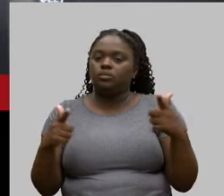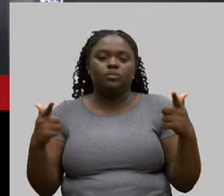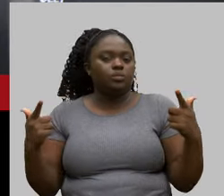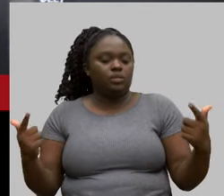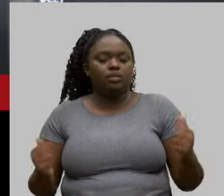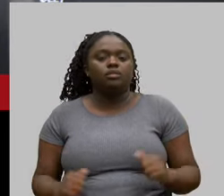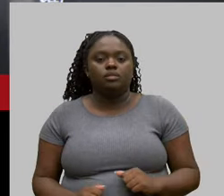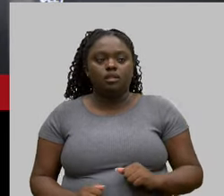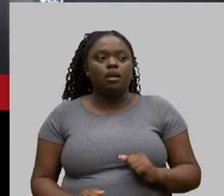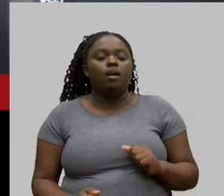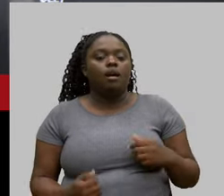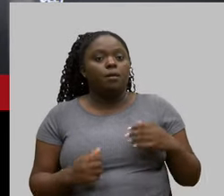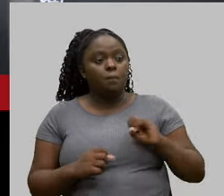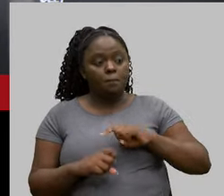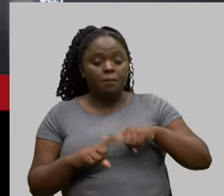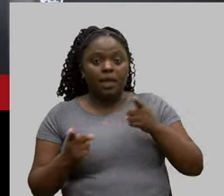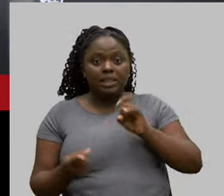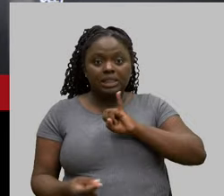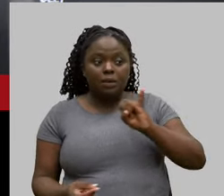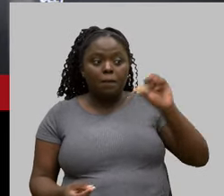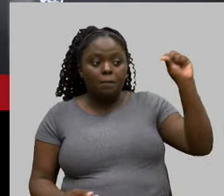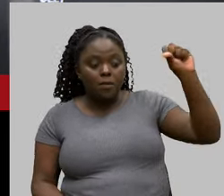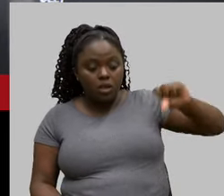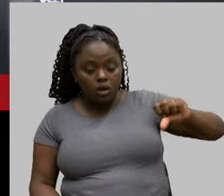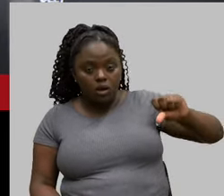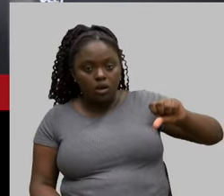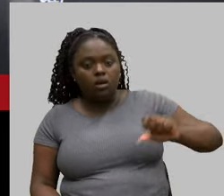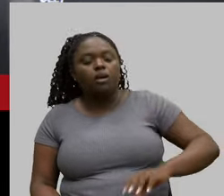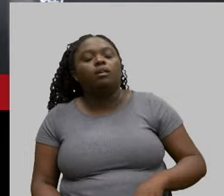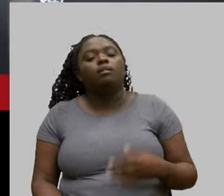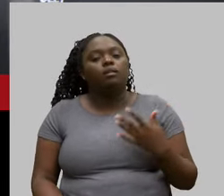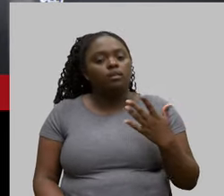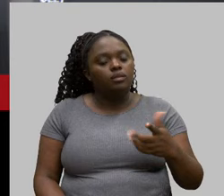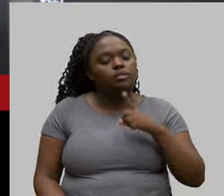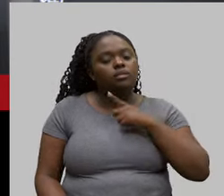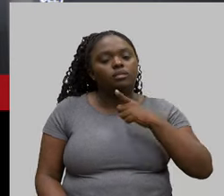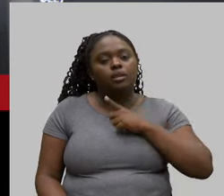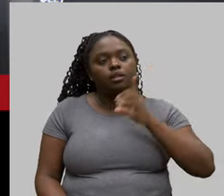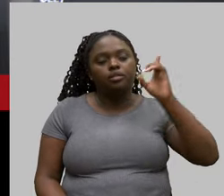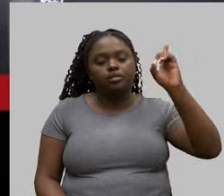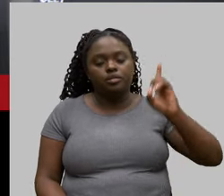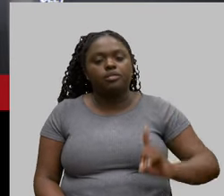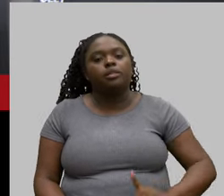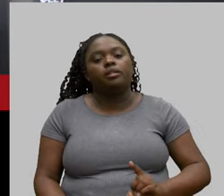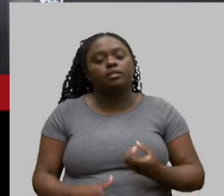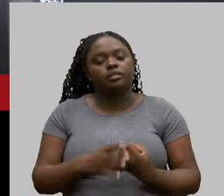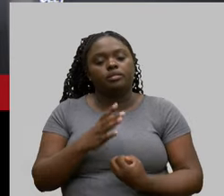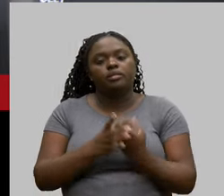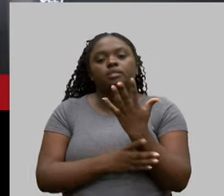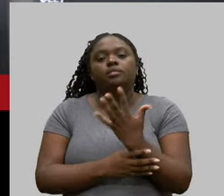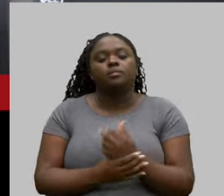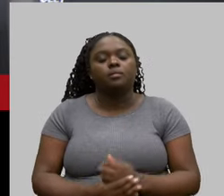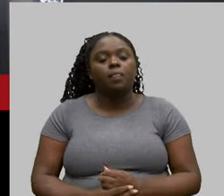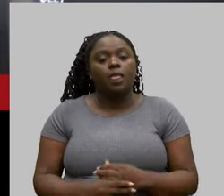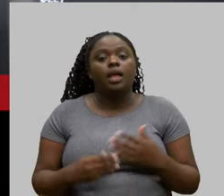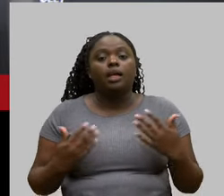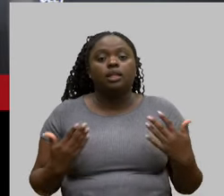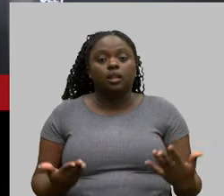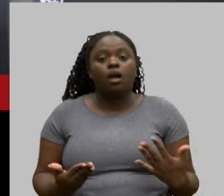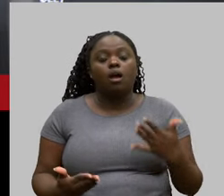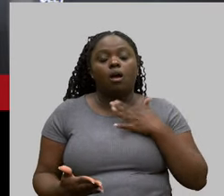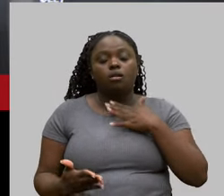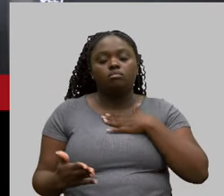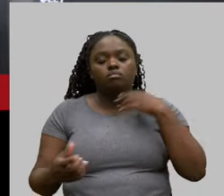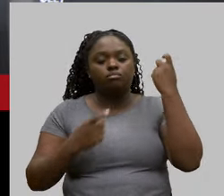Federal agora se for pior você tem direito a estabelecê-la senhores fica essas minhas